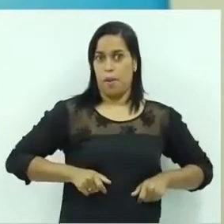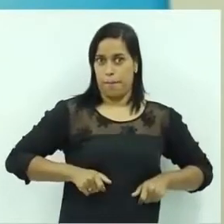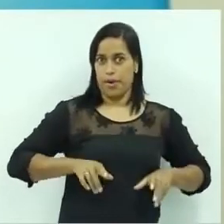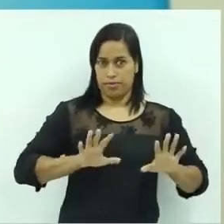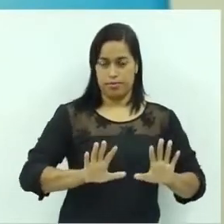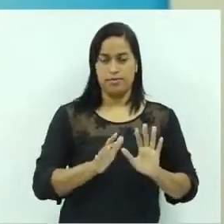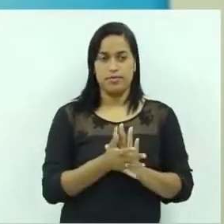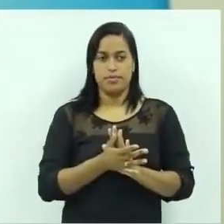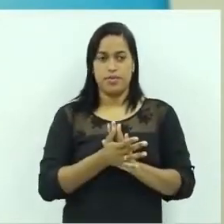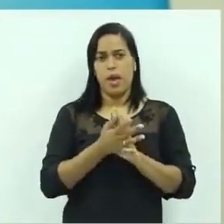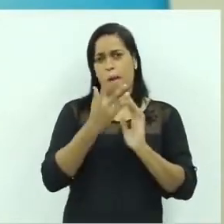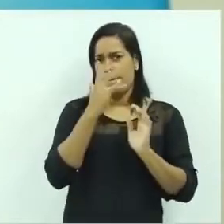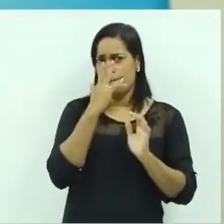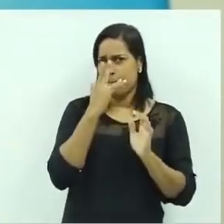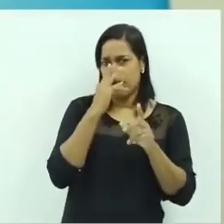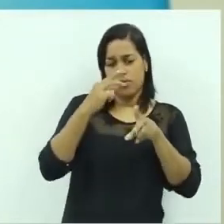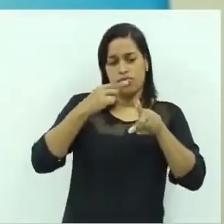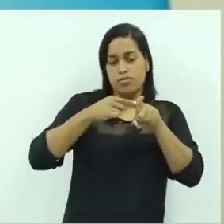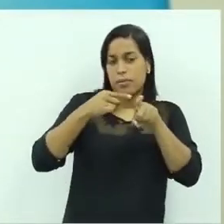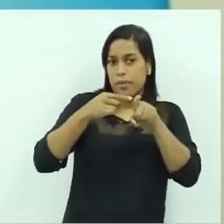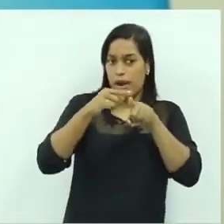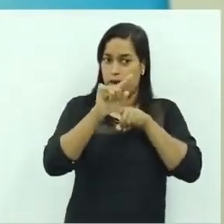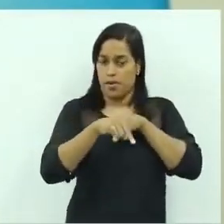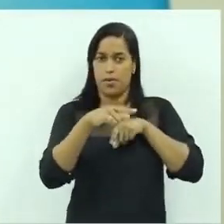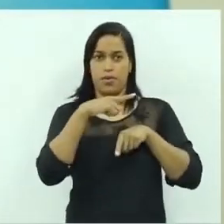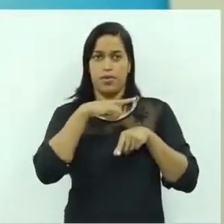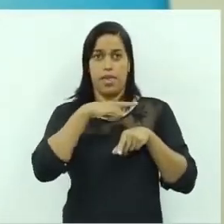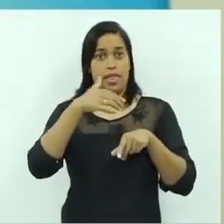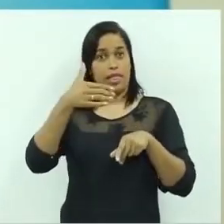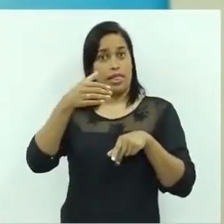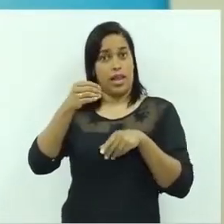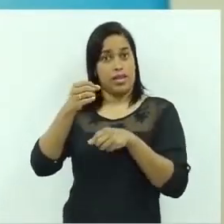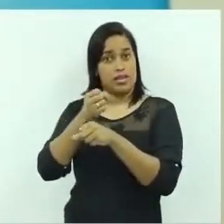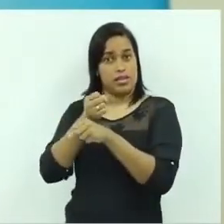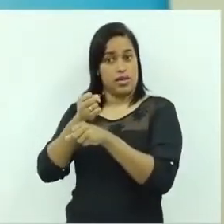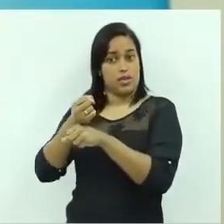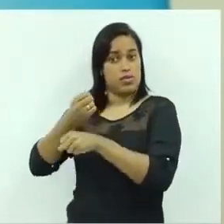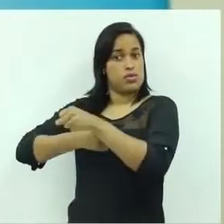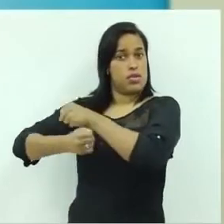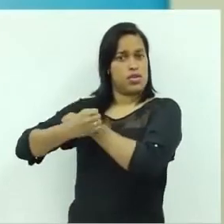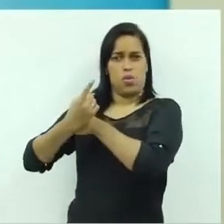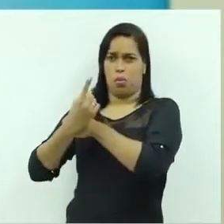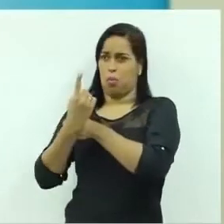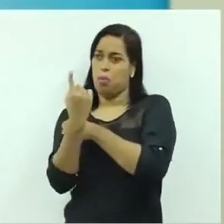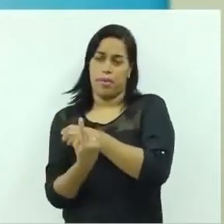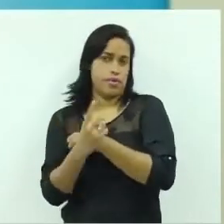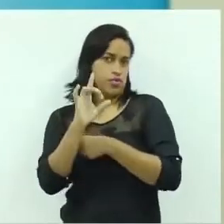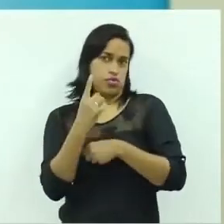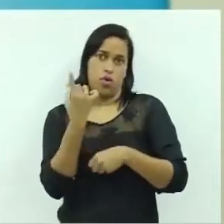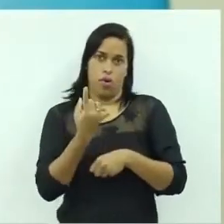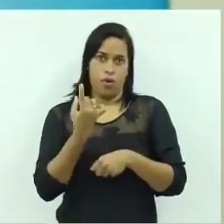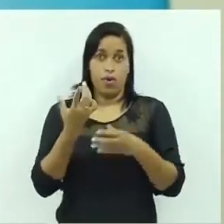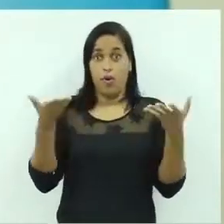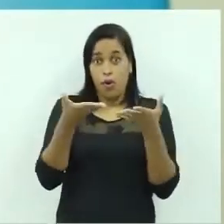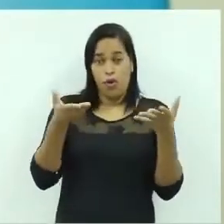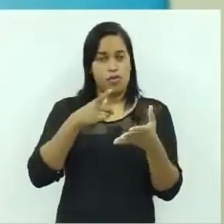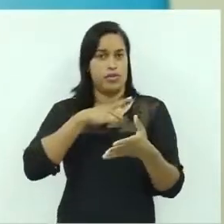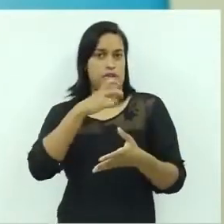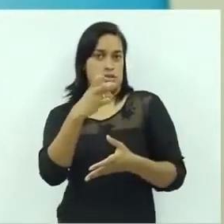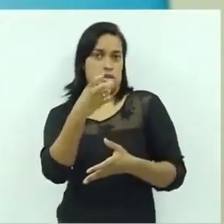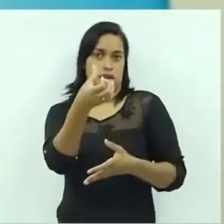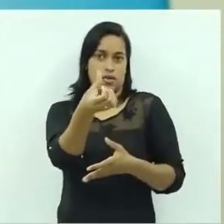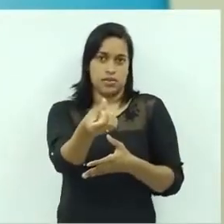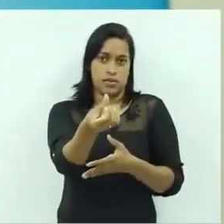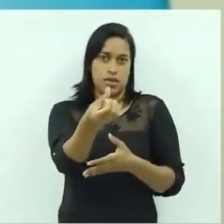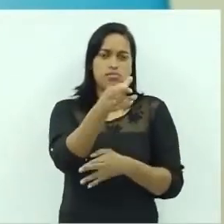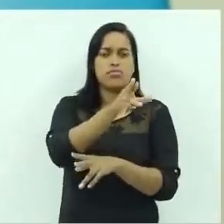O mesmo bairro, se a gente há 10 anos atrás percorresse, a gente ia encontrar uma lavanderia, por exemplo. Hoje a gente tem 5,